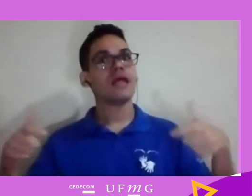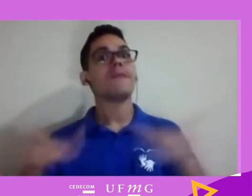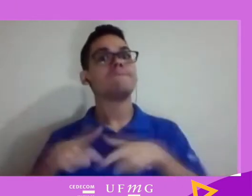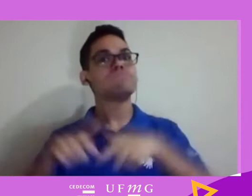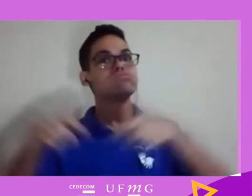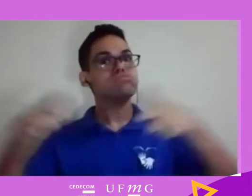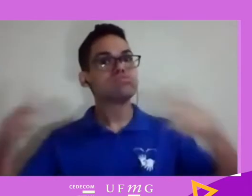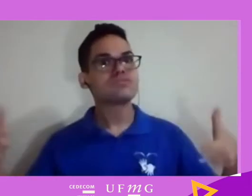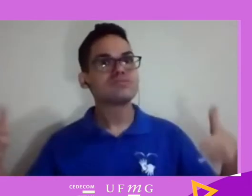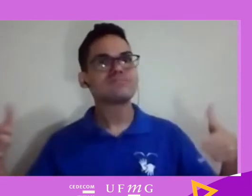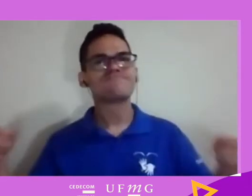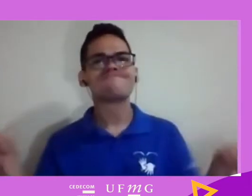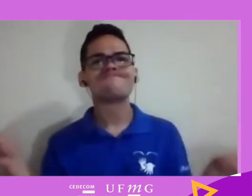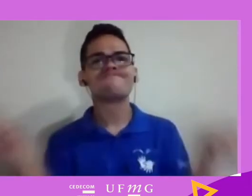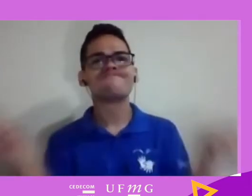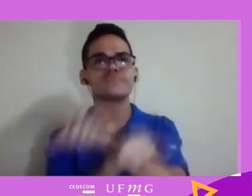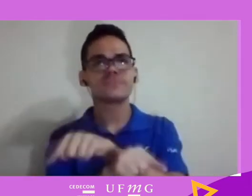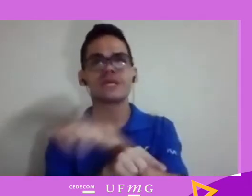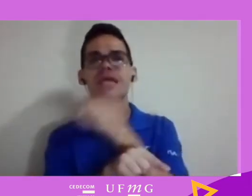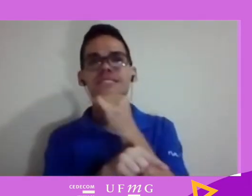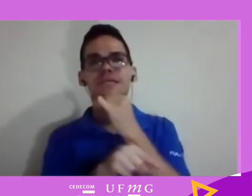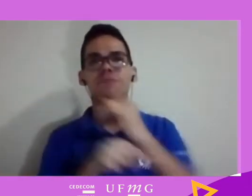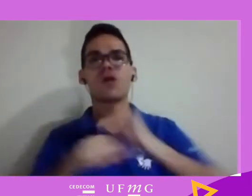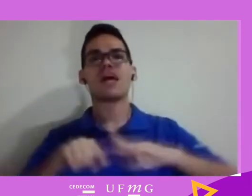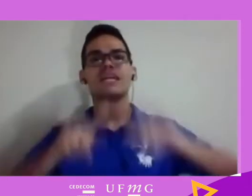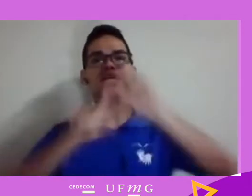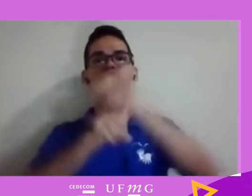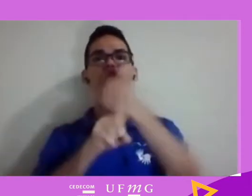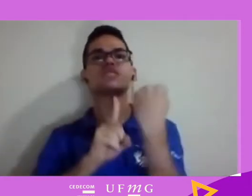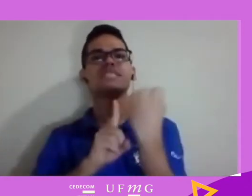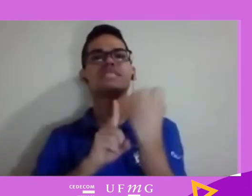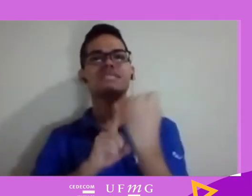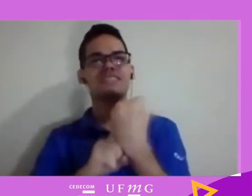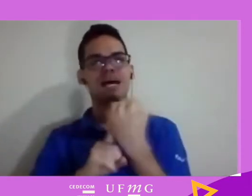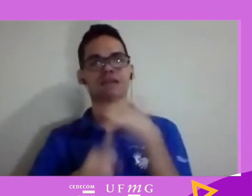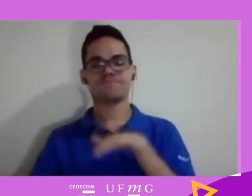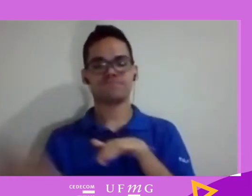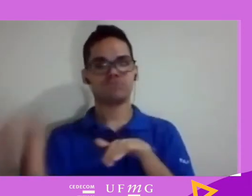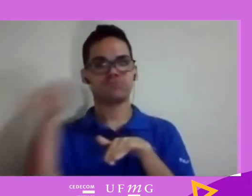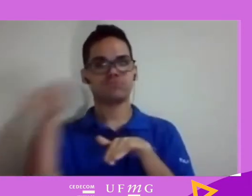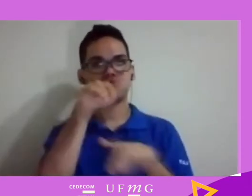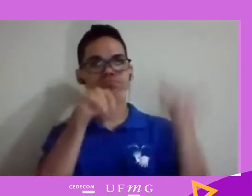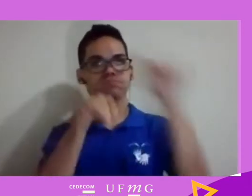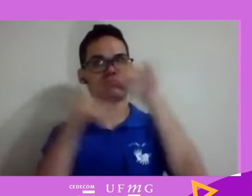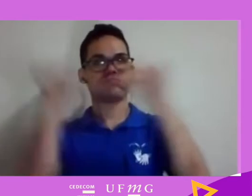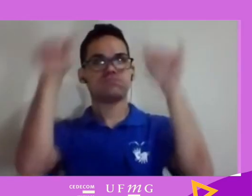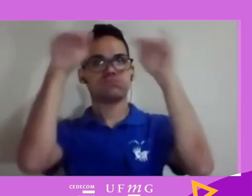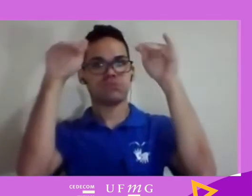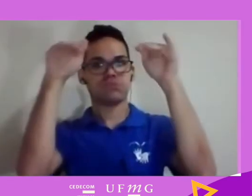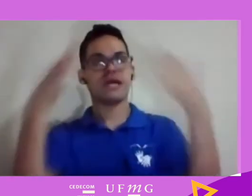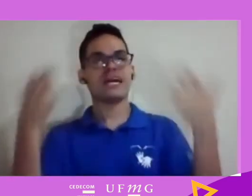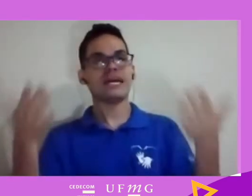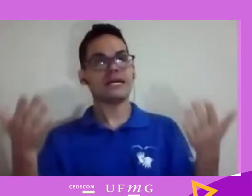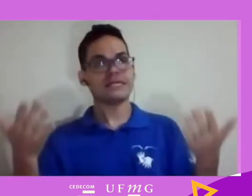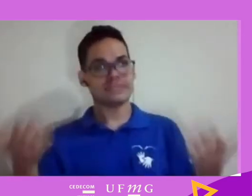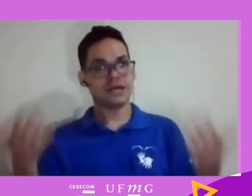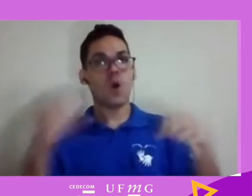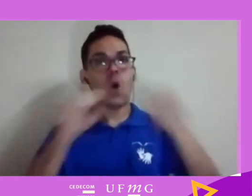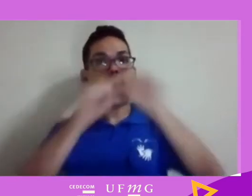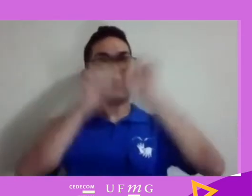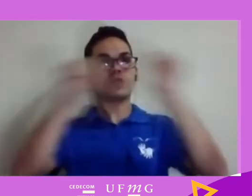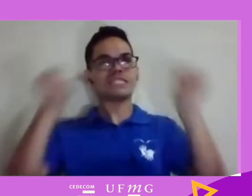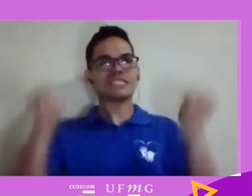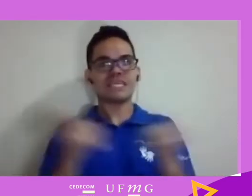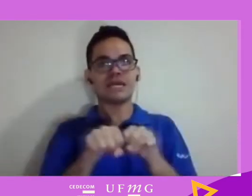E tende a crescer nessa perspectiva interseccional, de camadas de mediações que vão se sobrepondo. Então, os